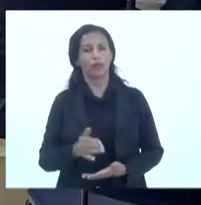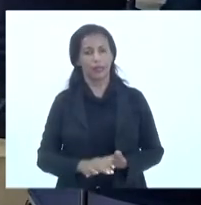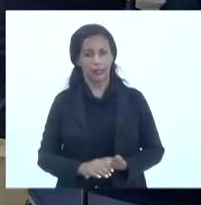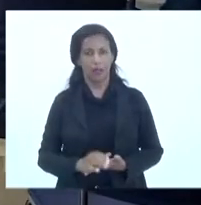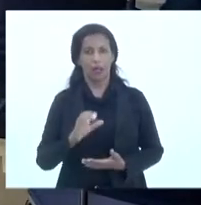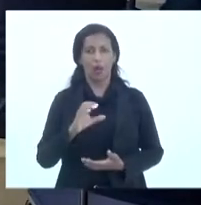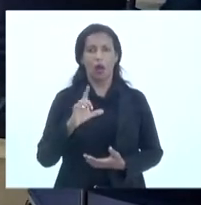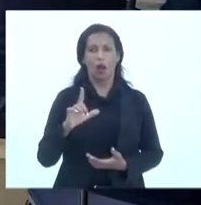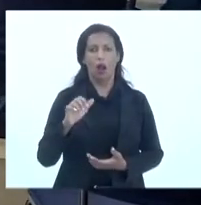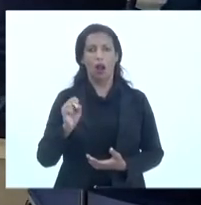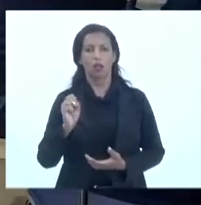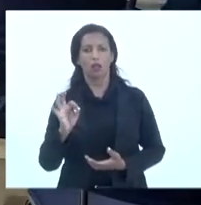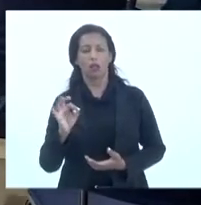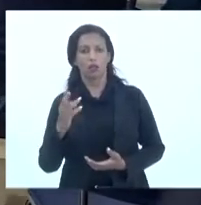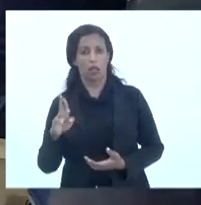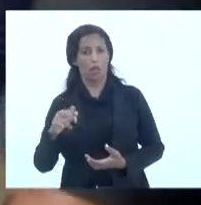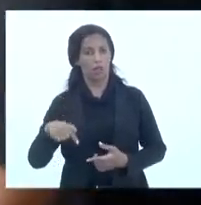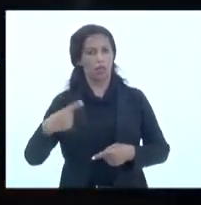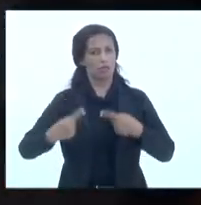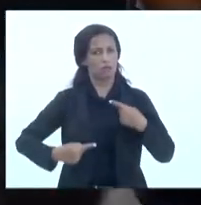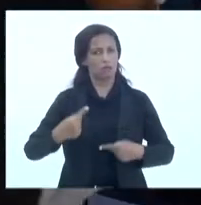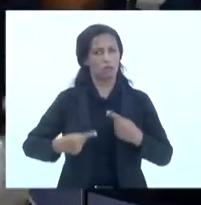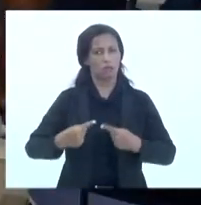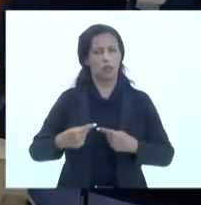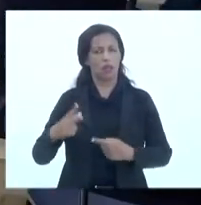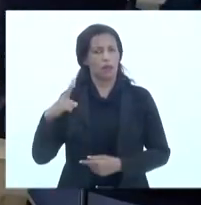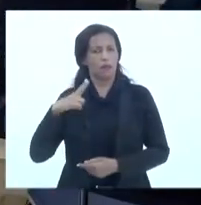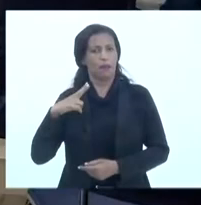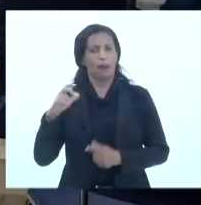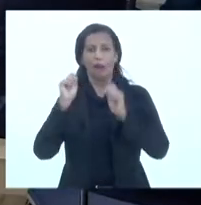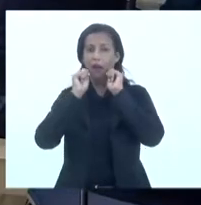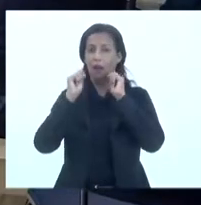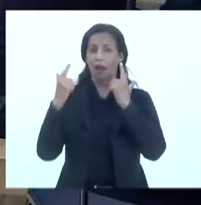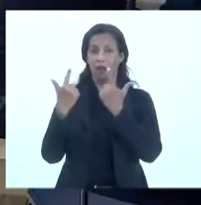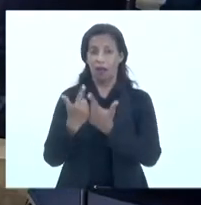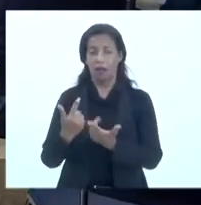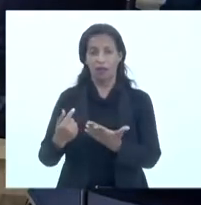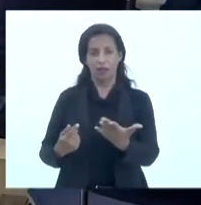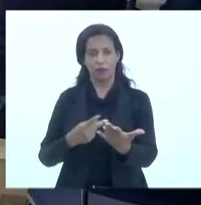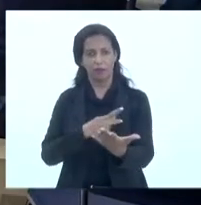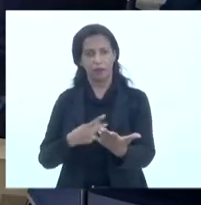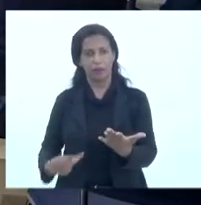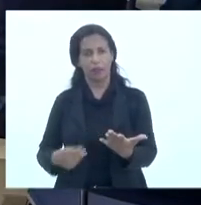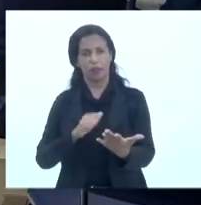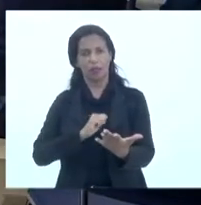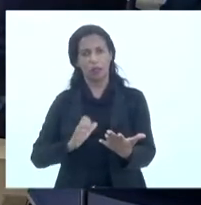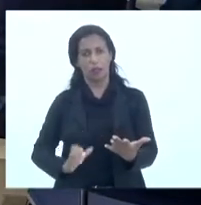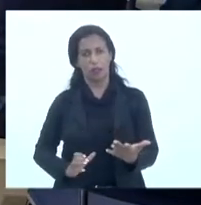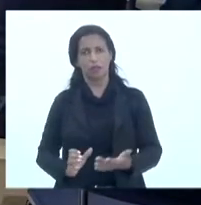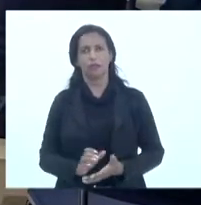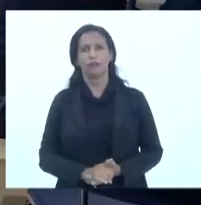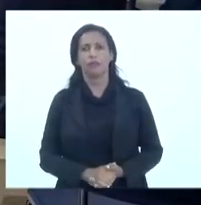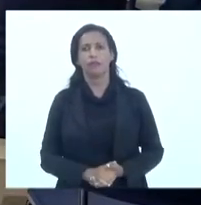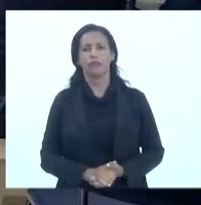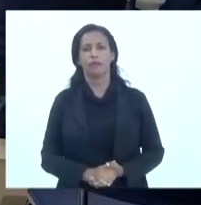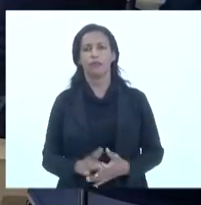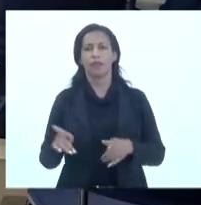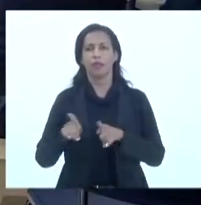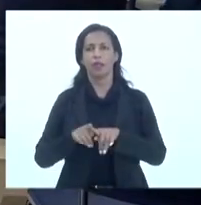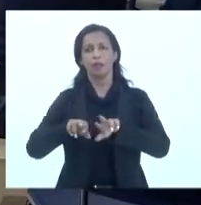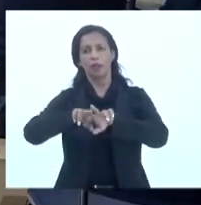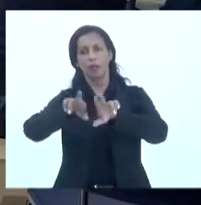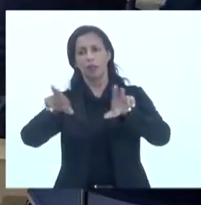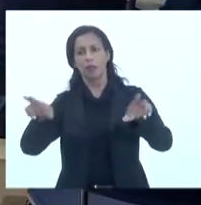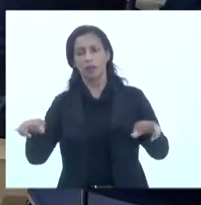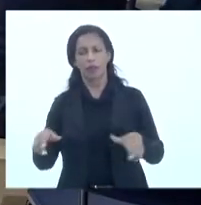Cluster nesse debate, em particular a ALERJ, né, na presença do seu presidente, deputado André Siciliano, e demais